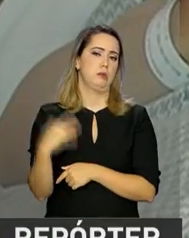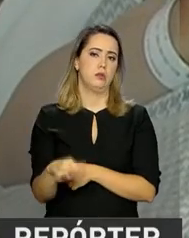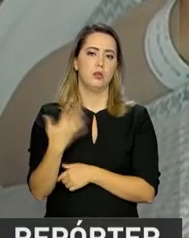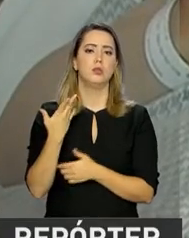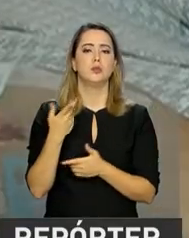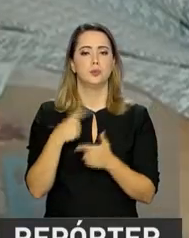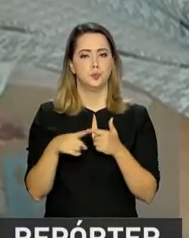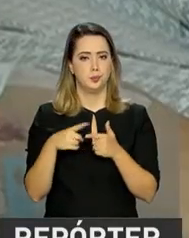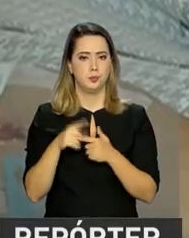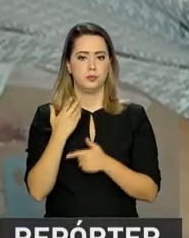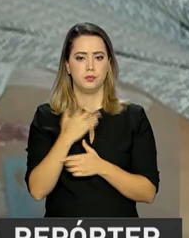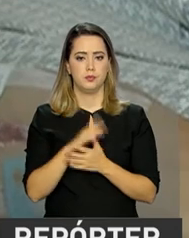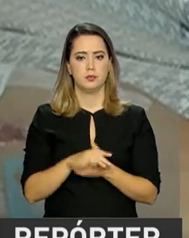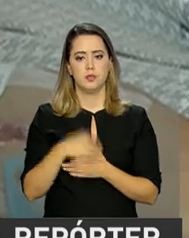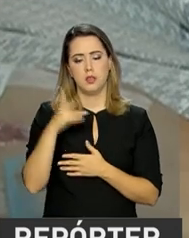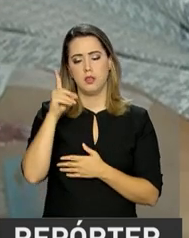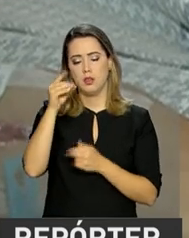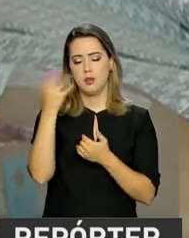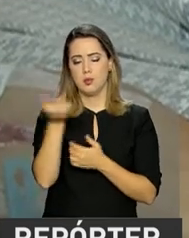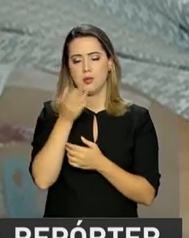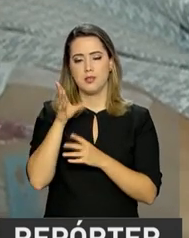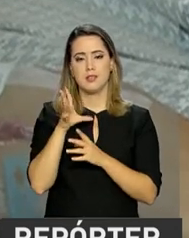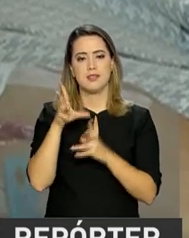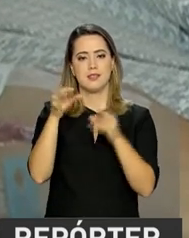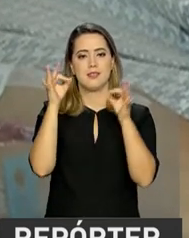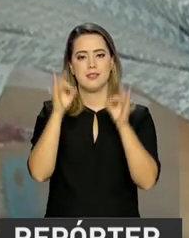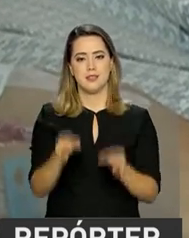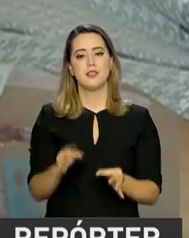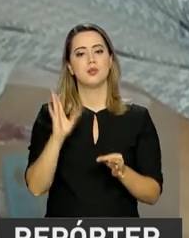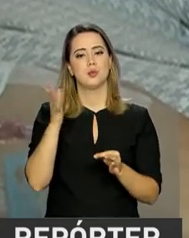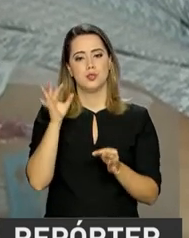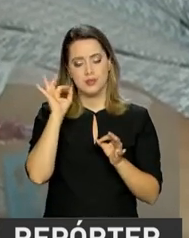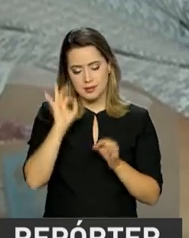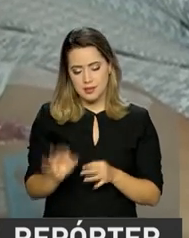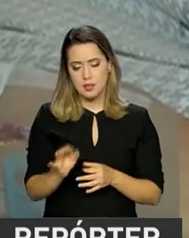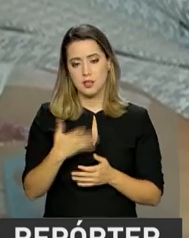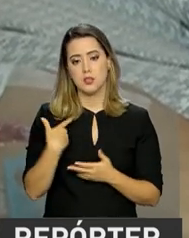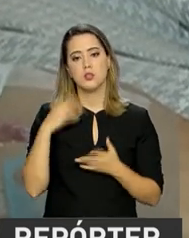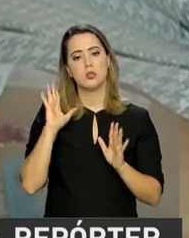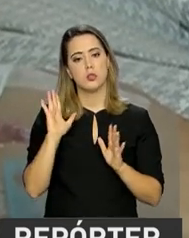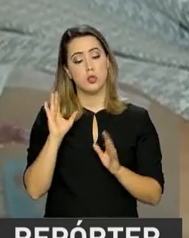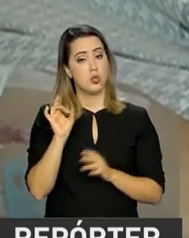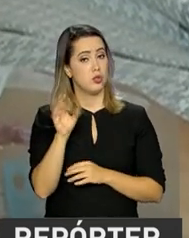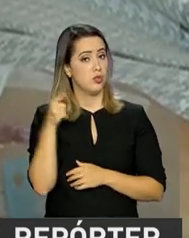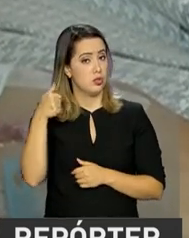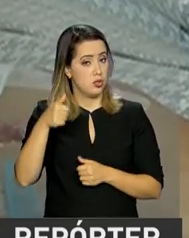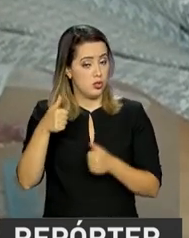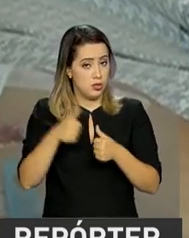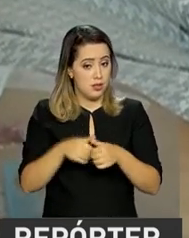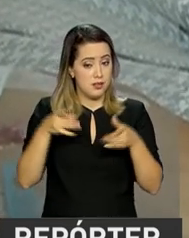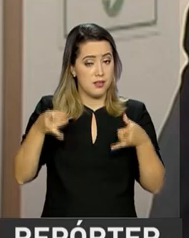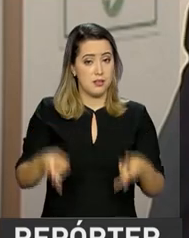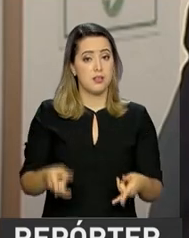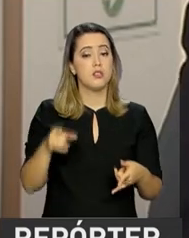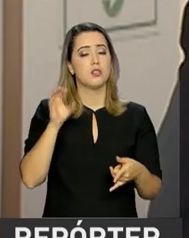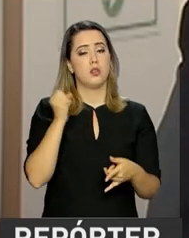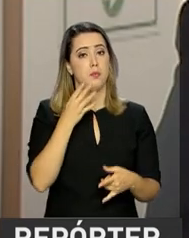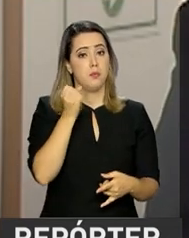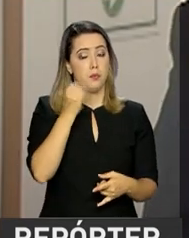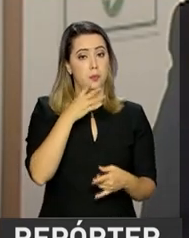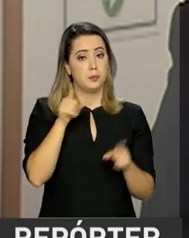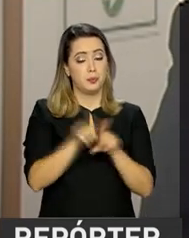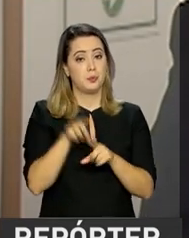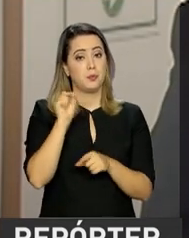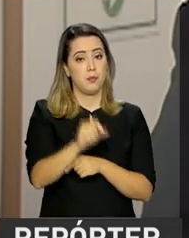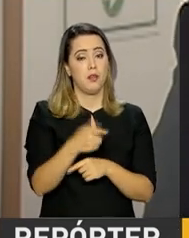pelo problema. Se Deus quiser, vai dar tudo certo. Já deu, né? Só de já estar aqui já é uma vitória. A operação